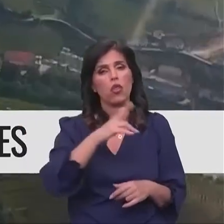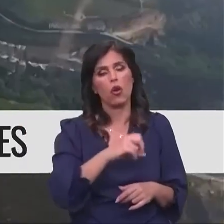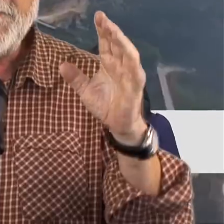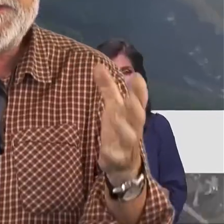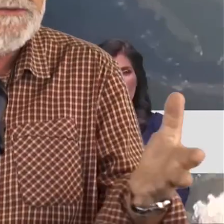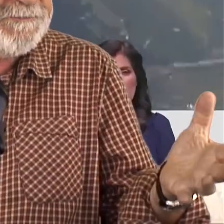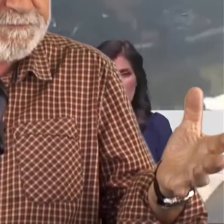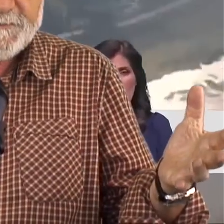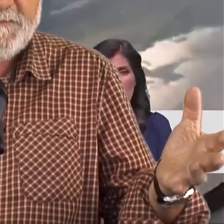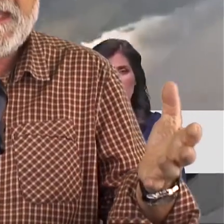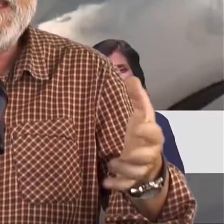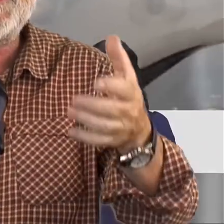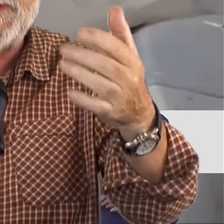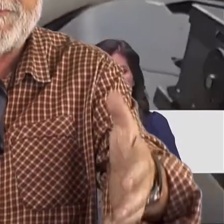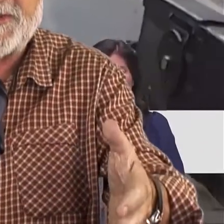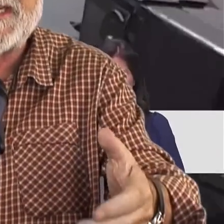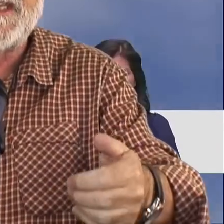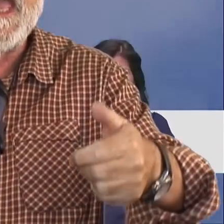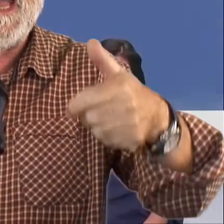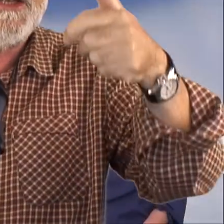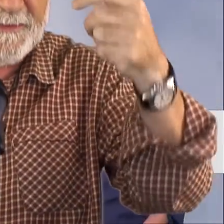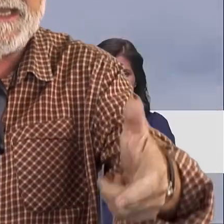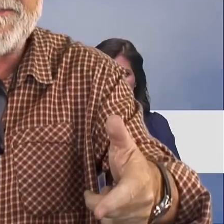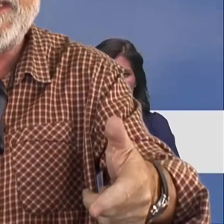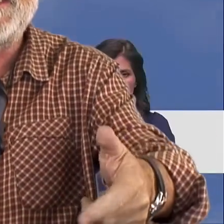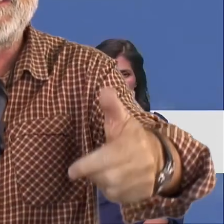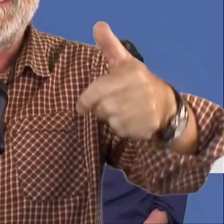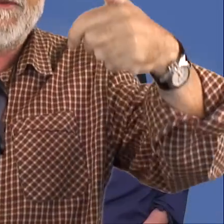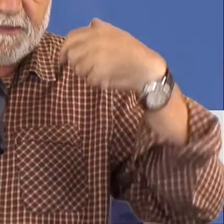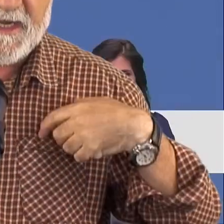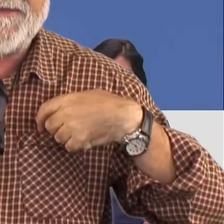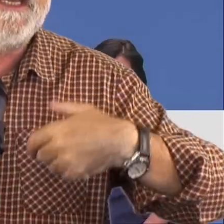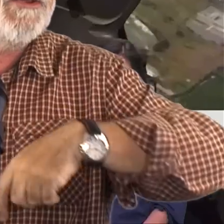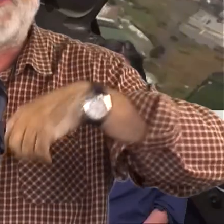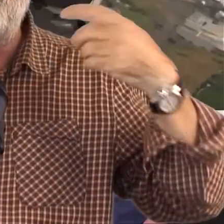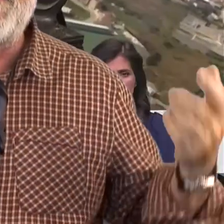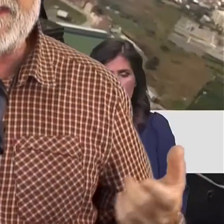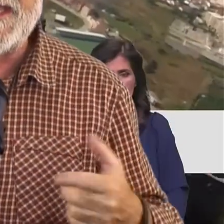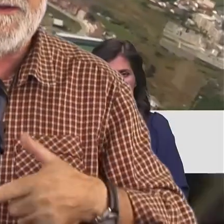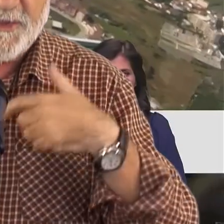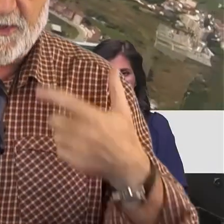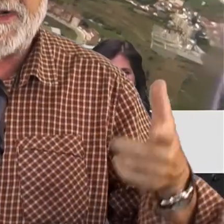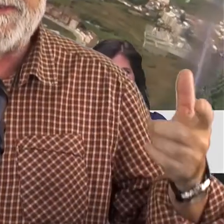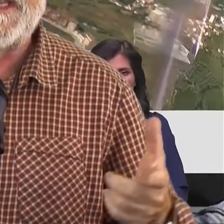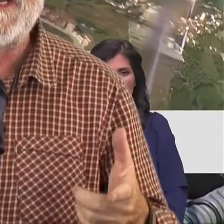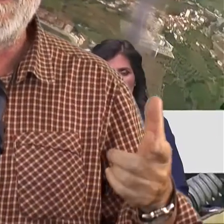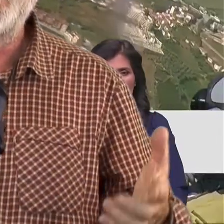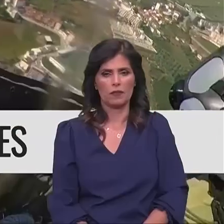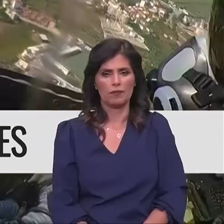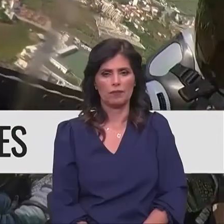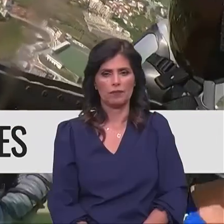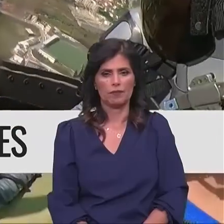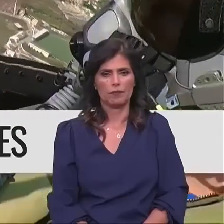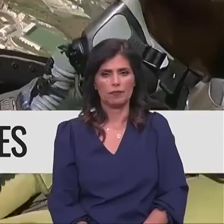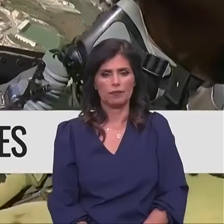quatro portanto mas bem que protegem acho bem que reivindiquem eu também reivindiquei toda a minha vida continua a reivindicar